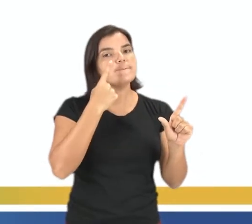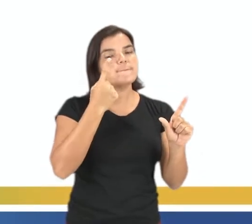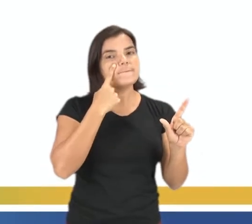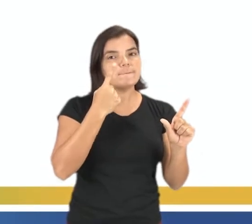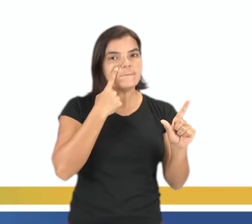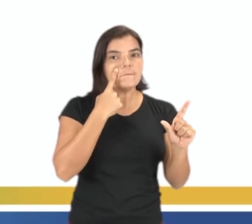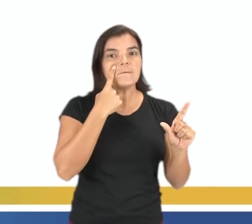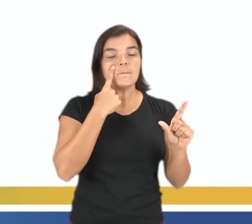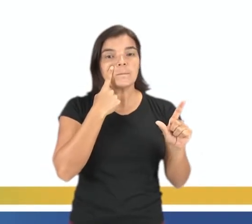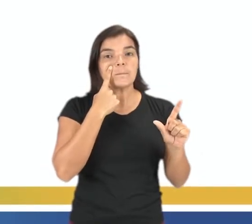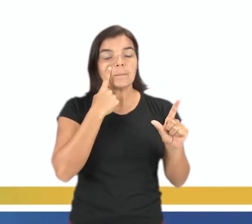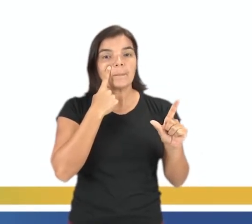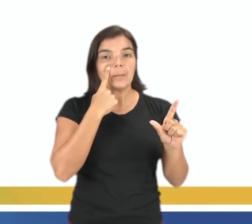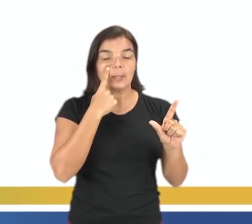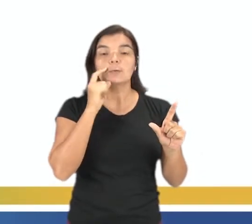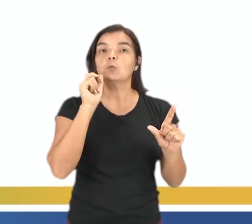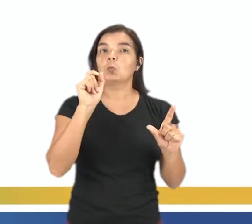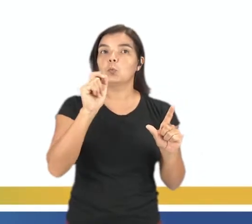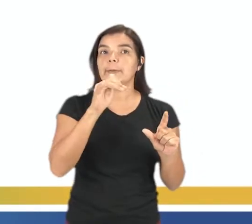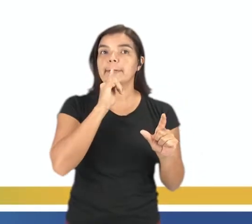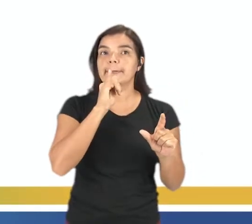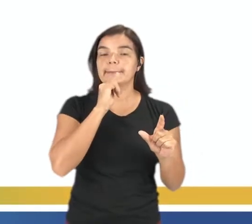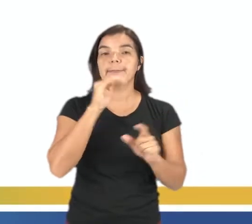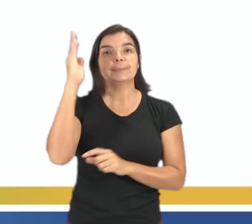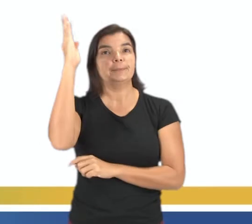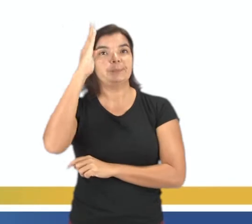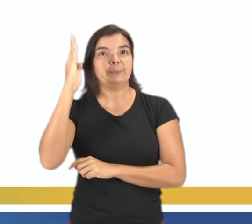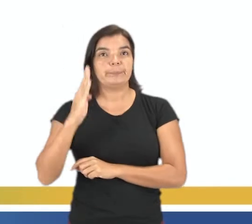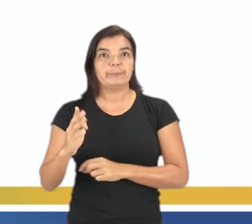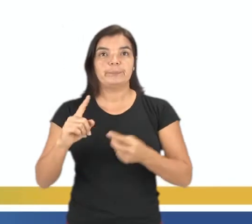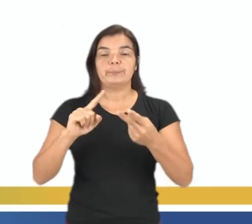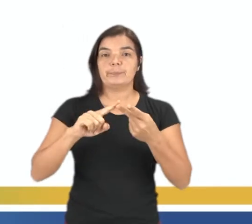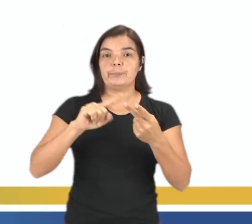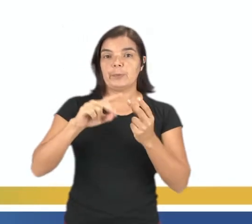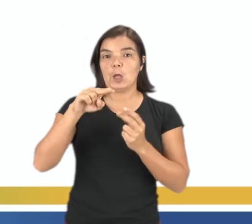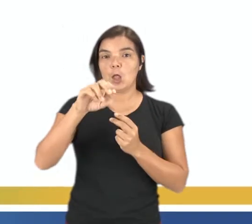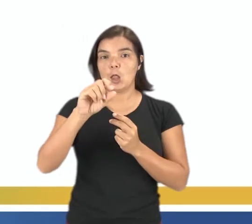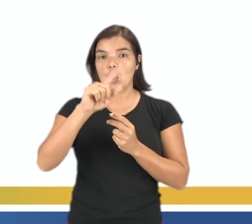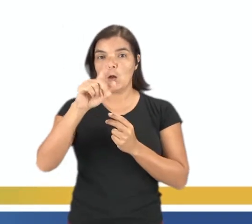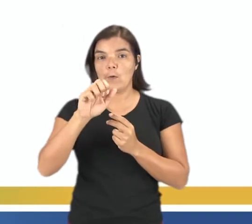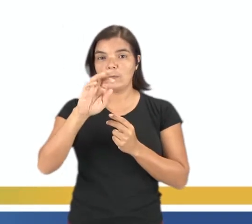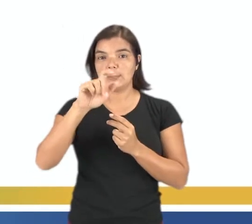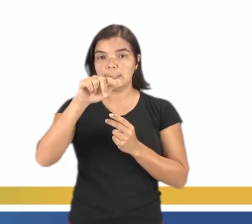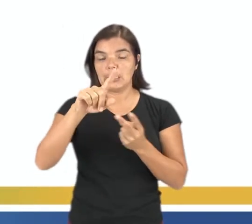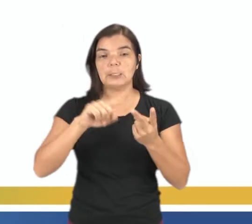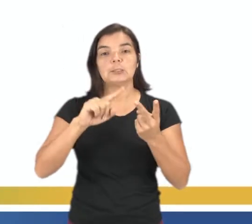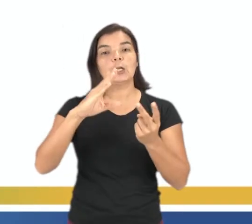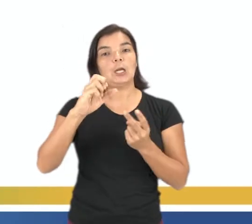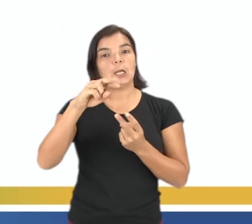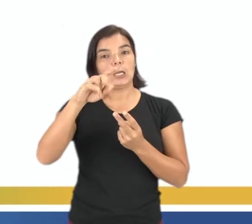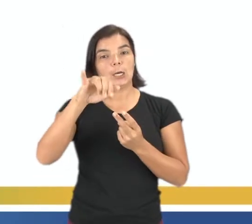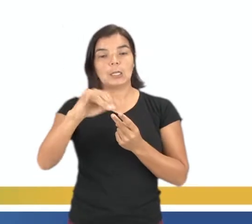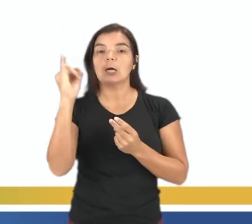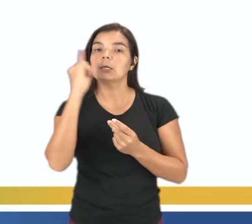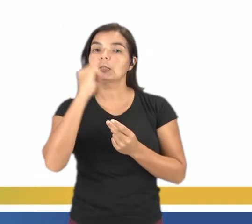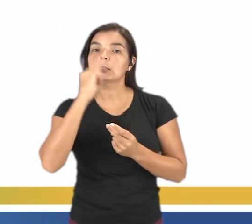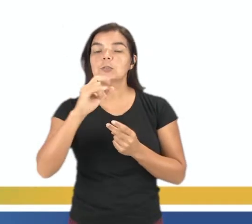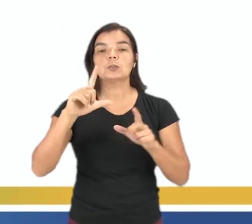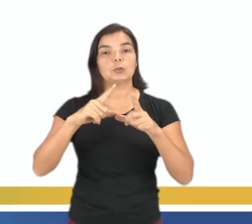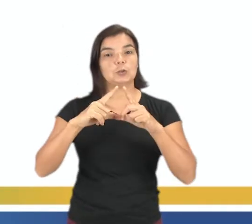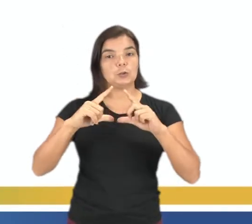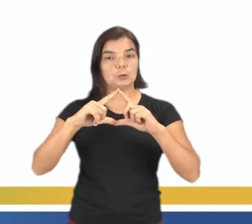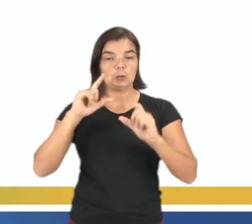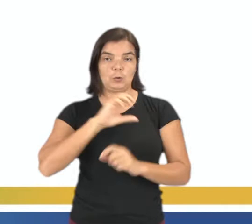lado sentido horário, temos aí Brasil, Nova Zelândia, Canadá, Itália,